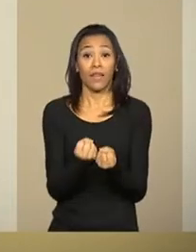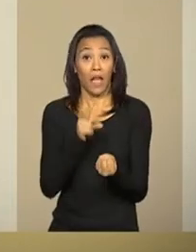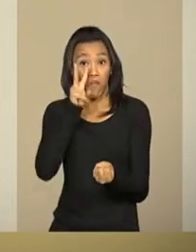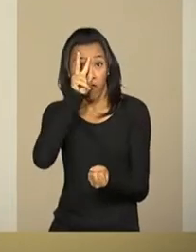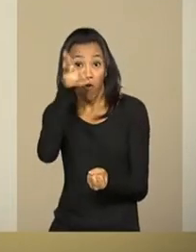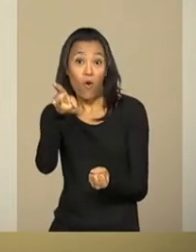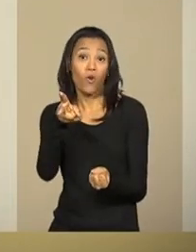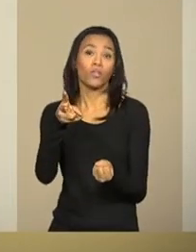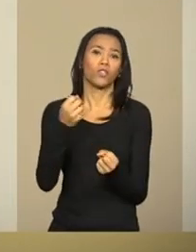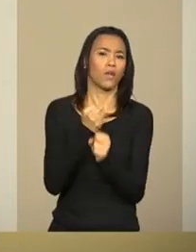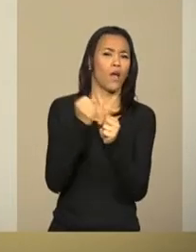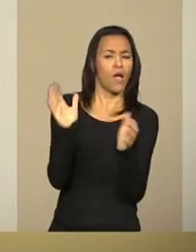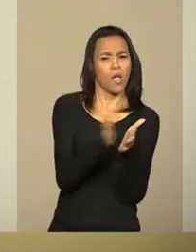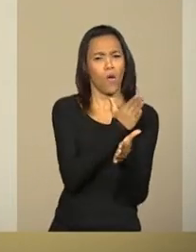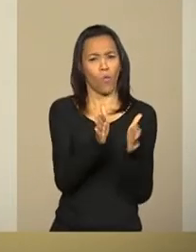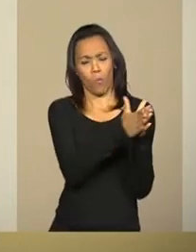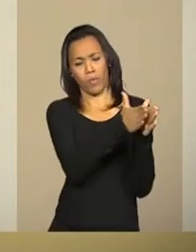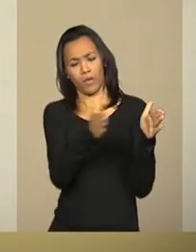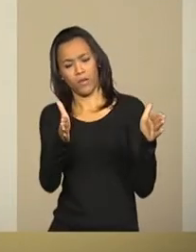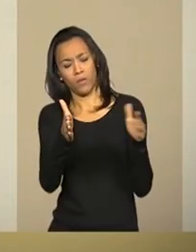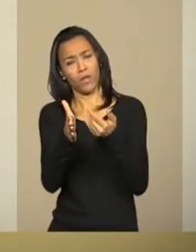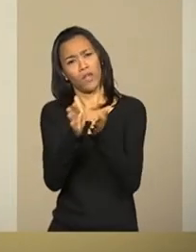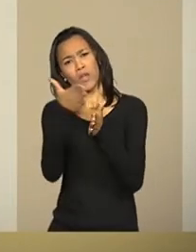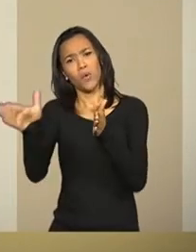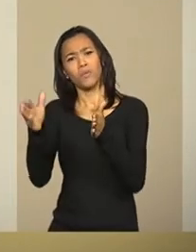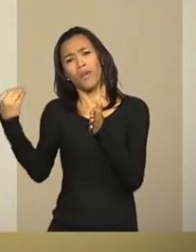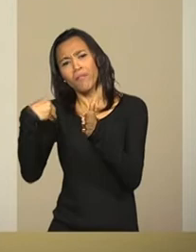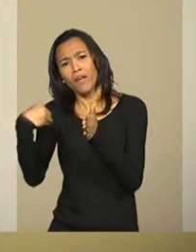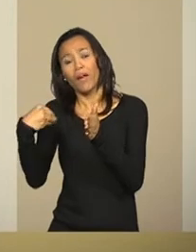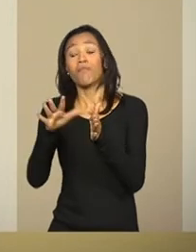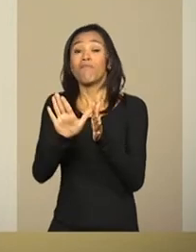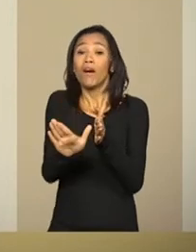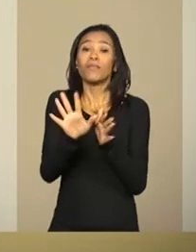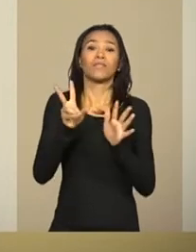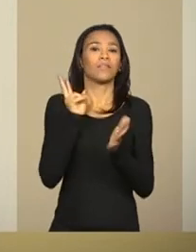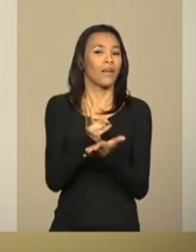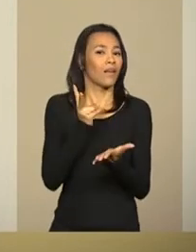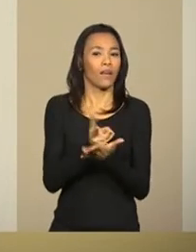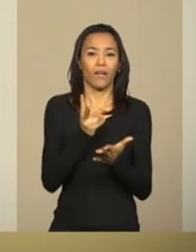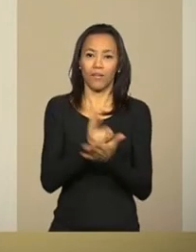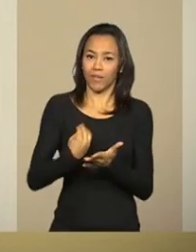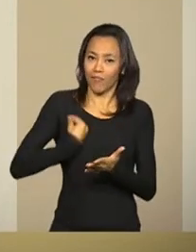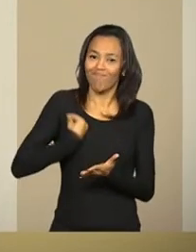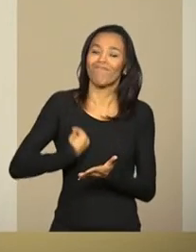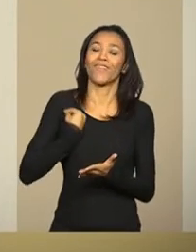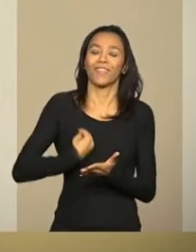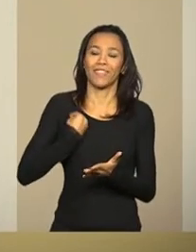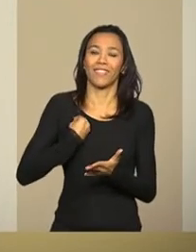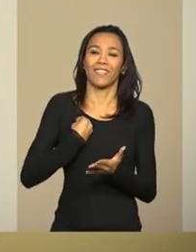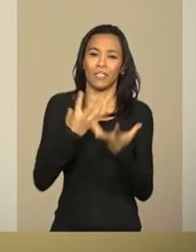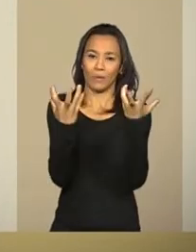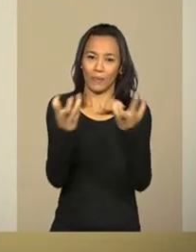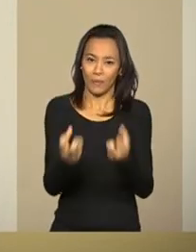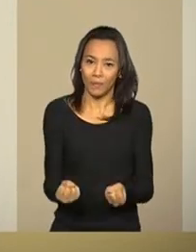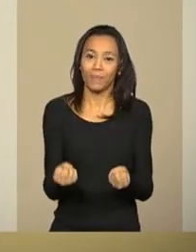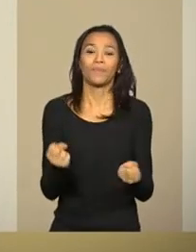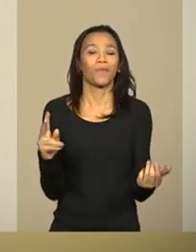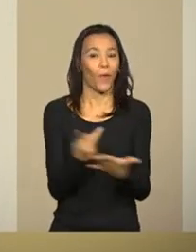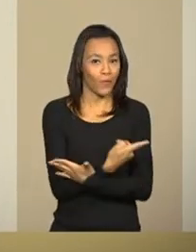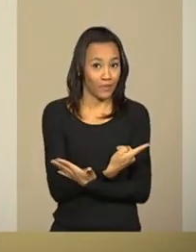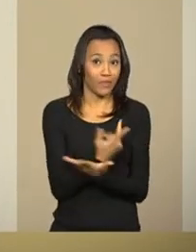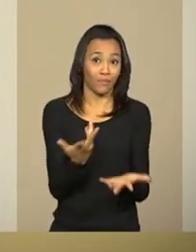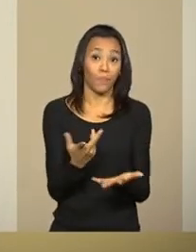alguns anos e em outros ela não é tão forte, mas ela está sempre presente como uma possibilidade.